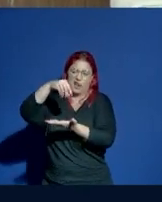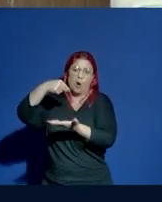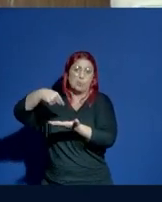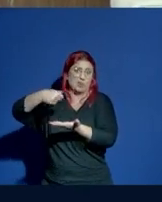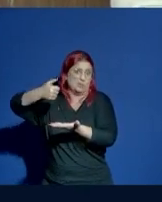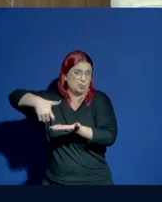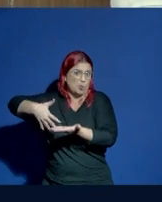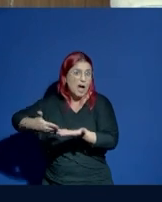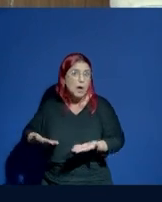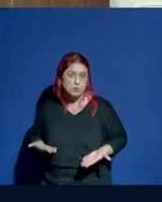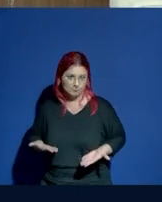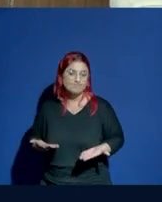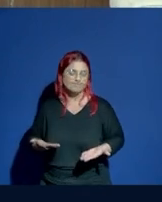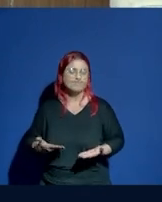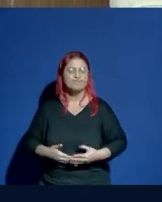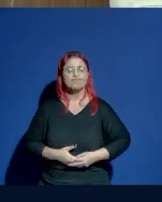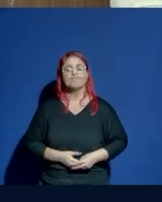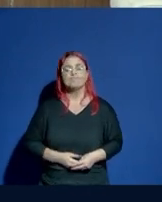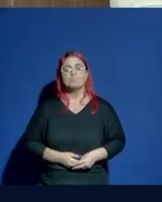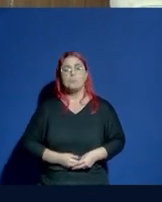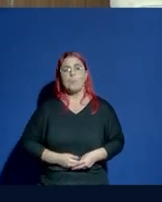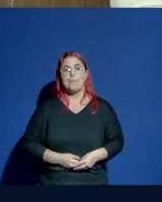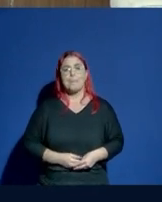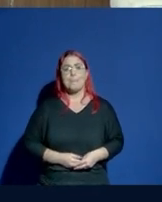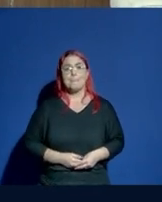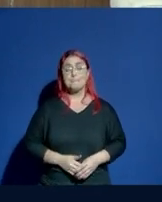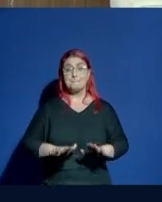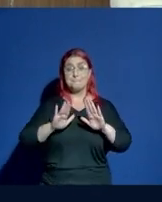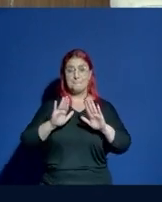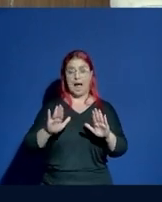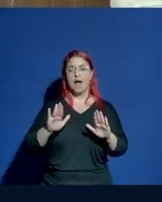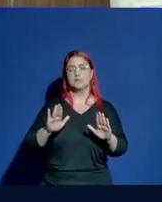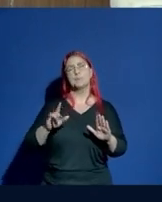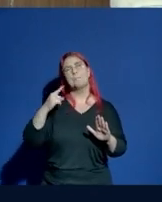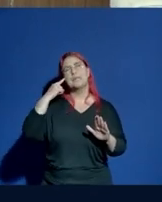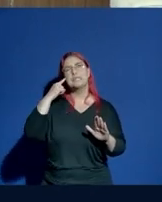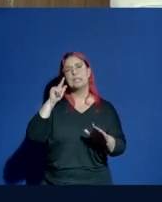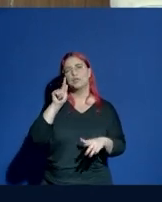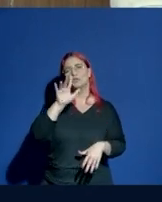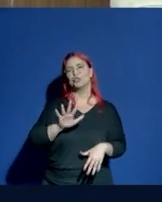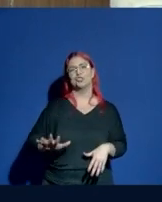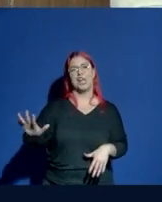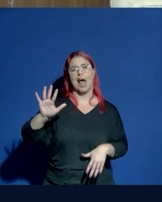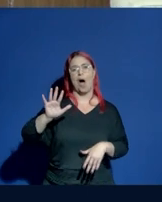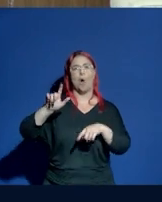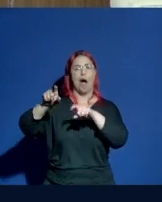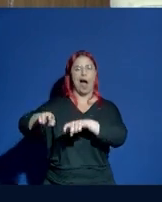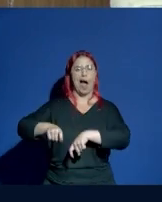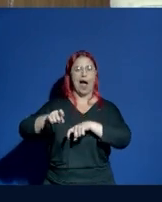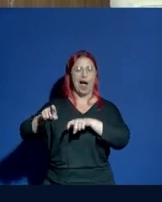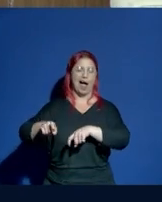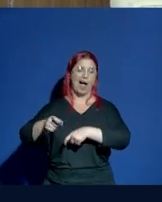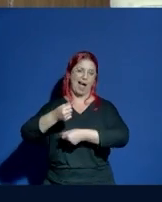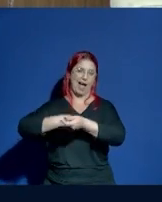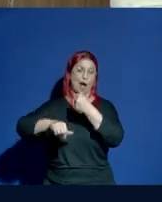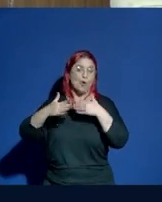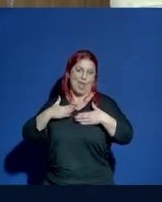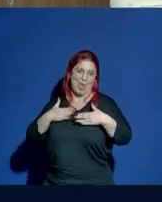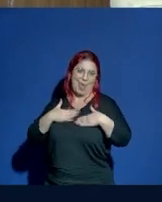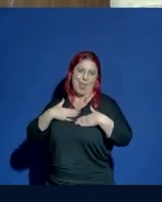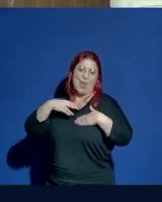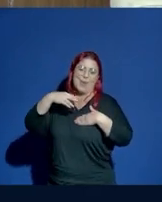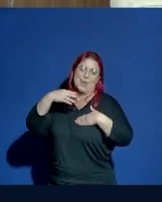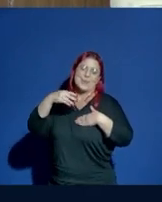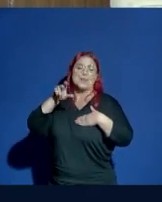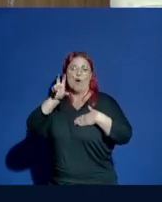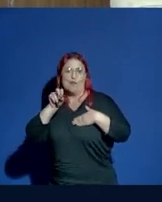Principalmente mas como um Agro como um todo né eu que sou neto de produtores aqui posso falar é o